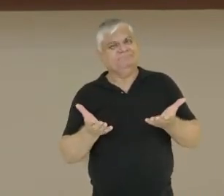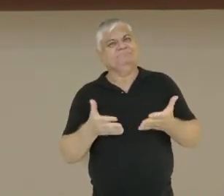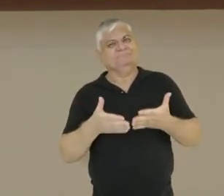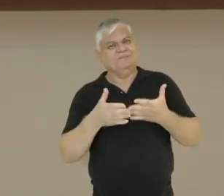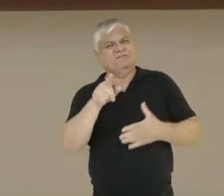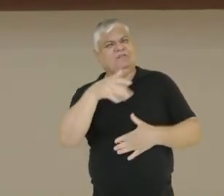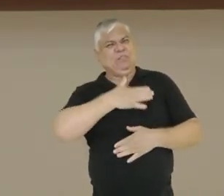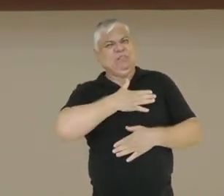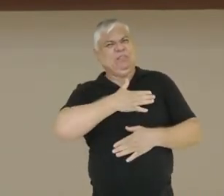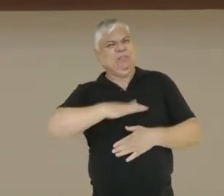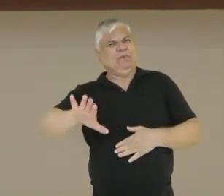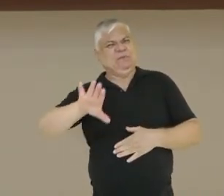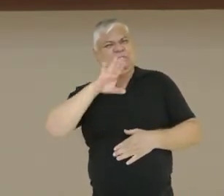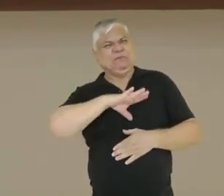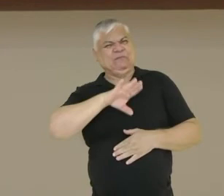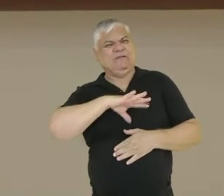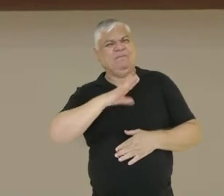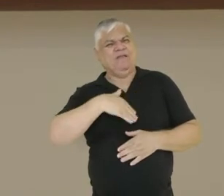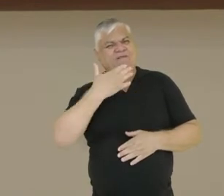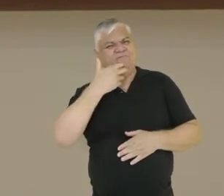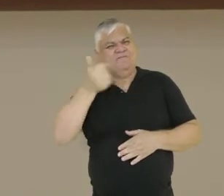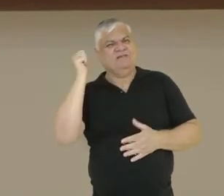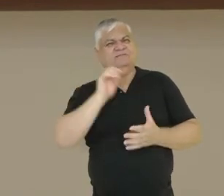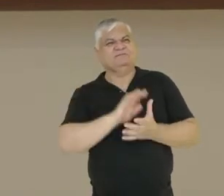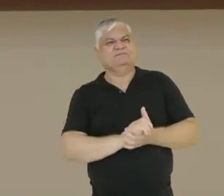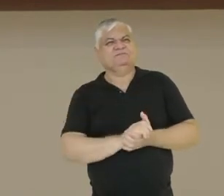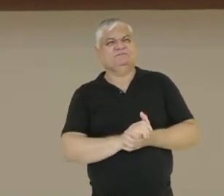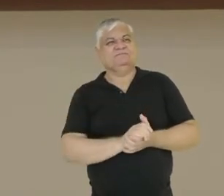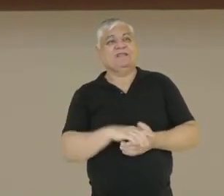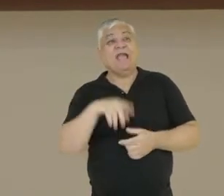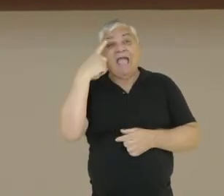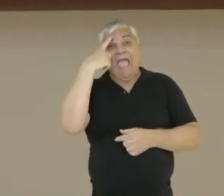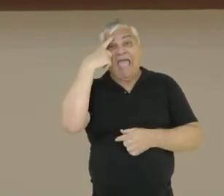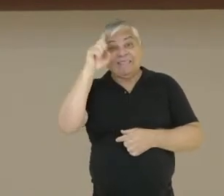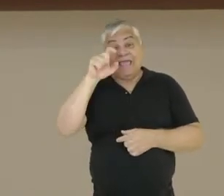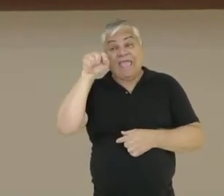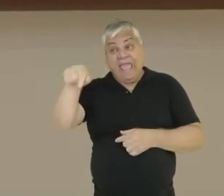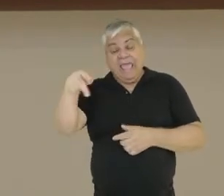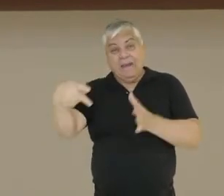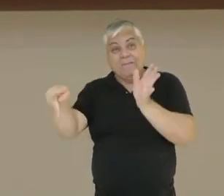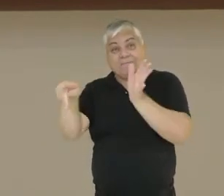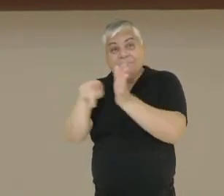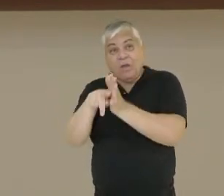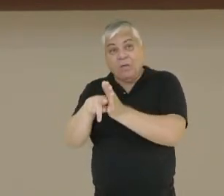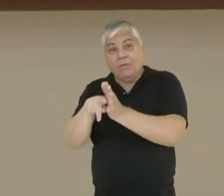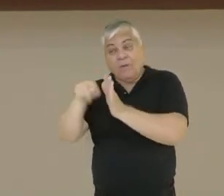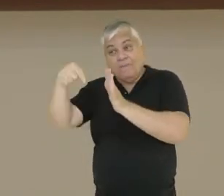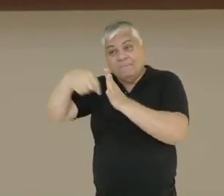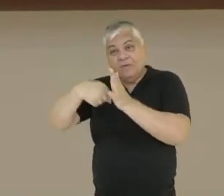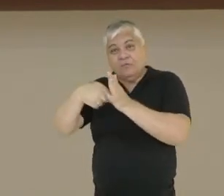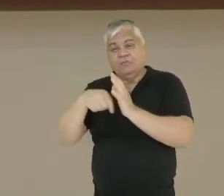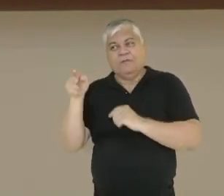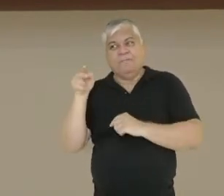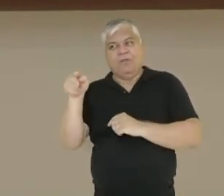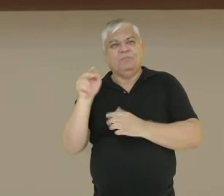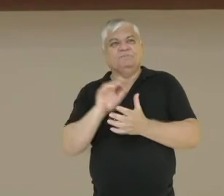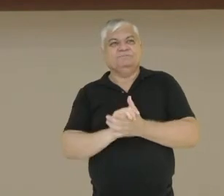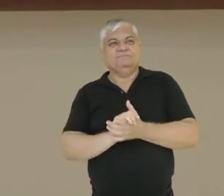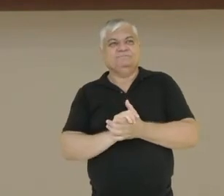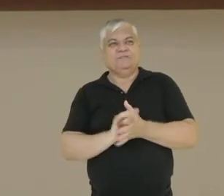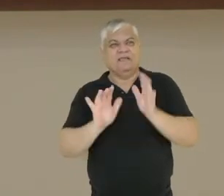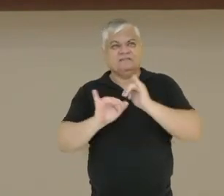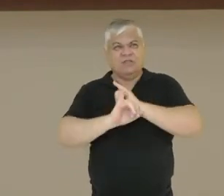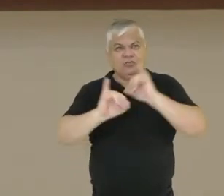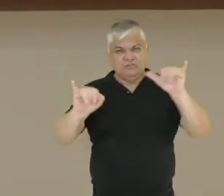gostar mesmo de acertar. Vamos ver. A ideia é que eles próprios se perguntem, 2 pontos. Essa notícia tem